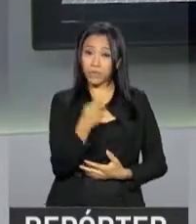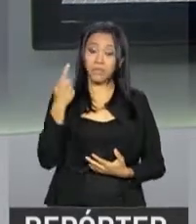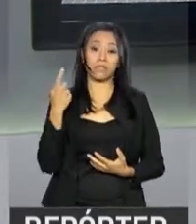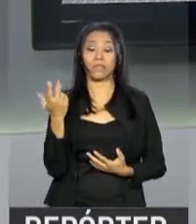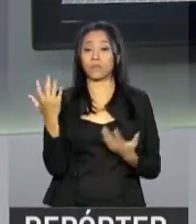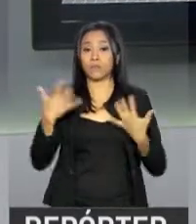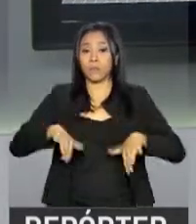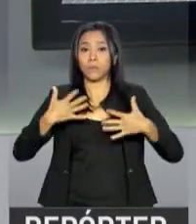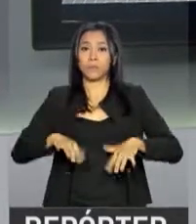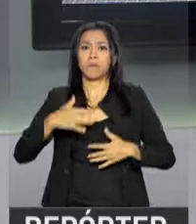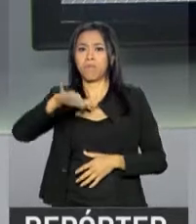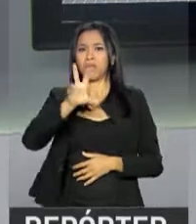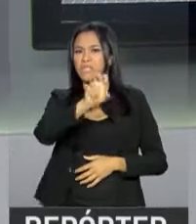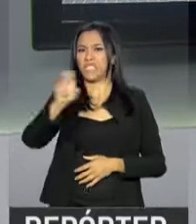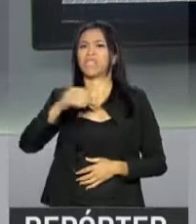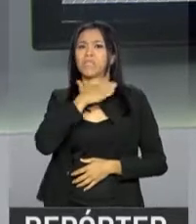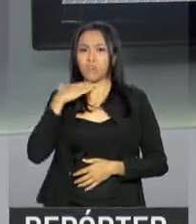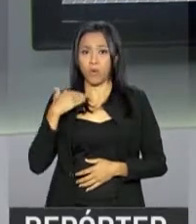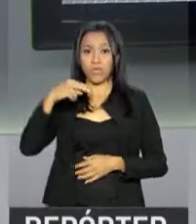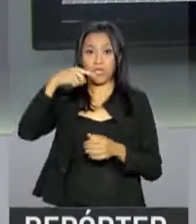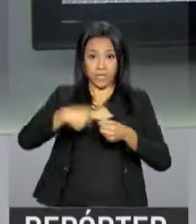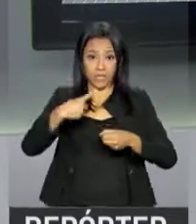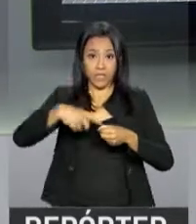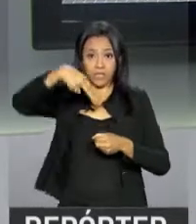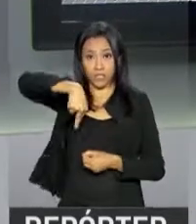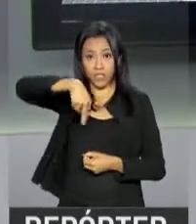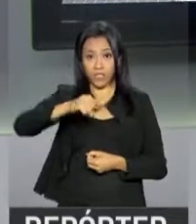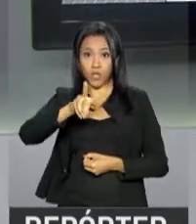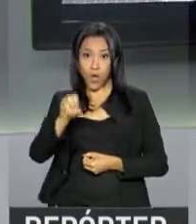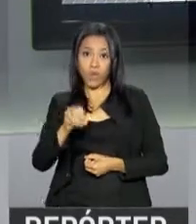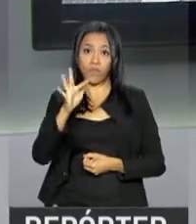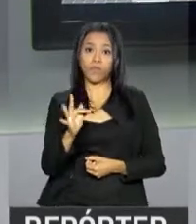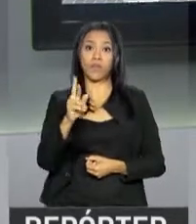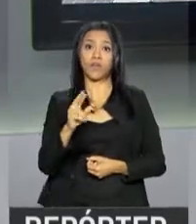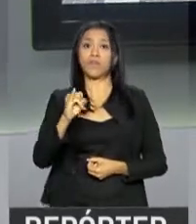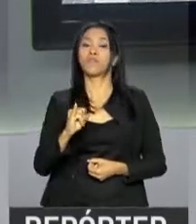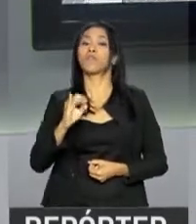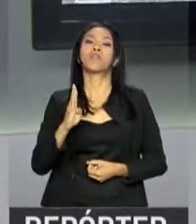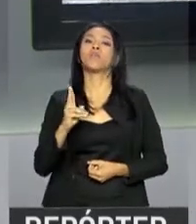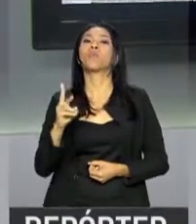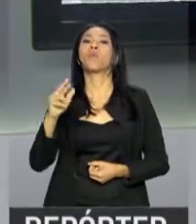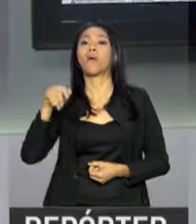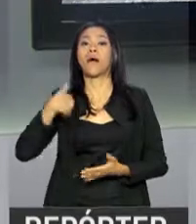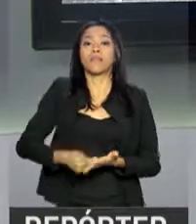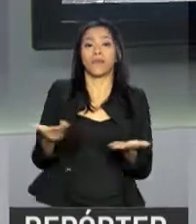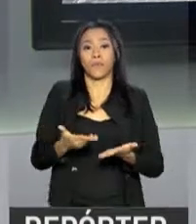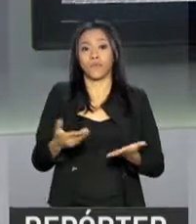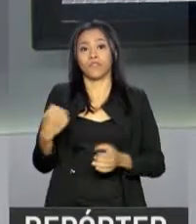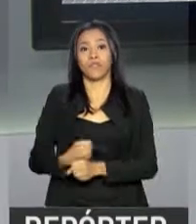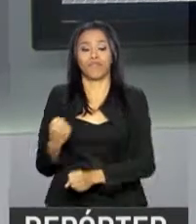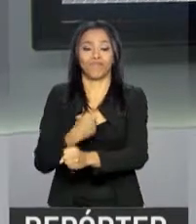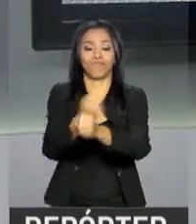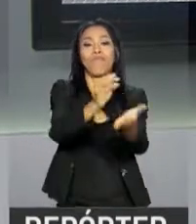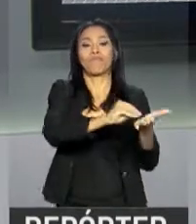país com mais de 500 mortes nova friburgo tem até hoje trechos interditados por conta dos deslizamentos que